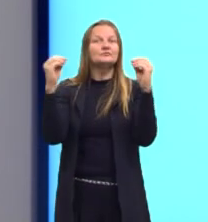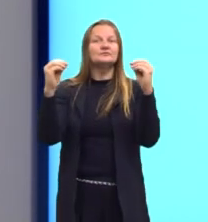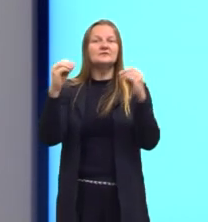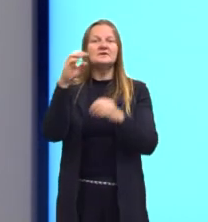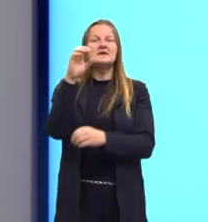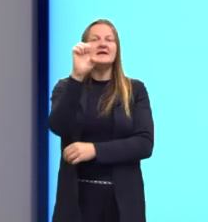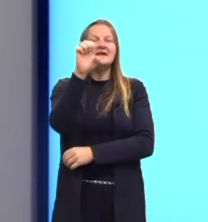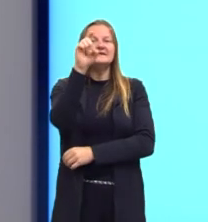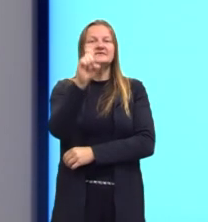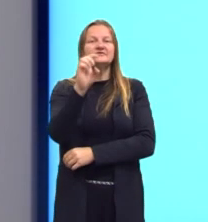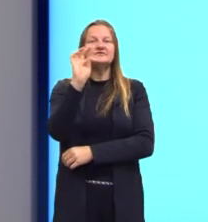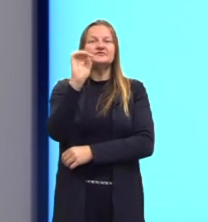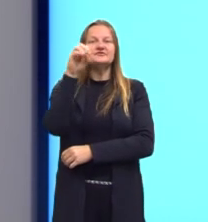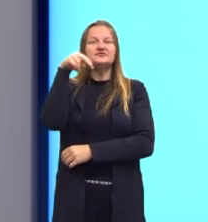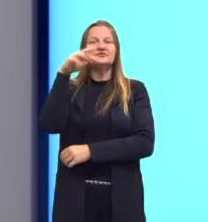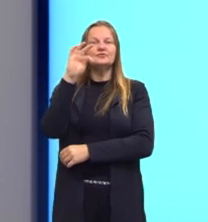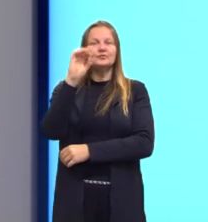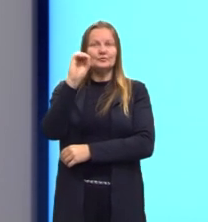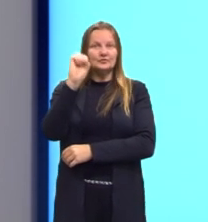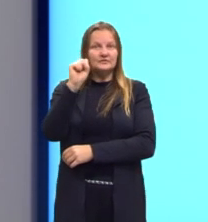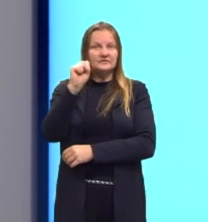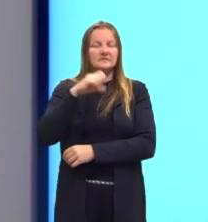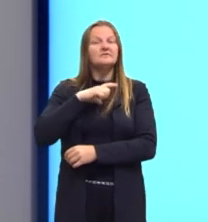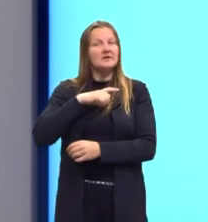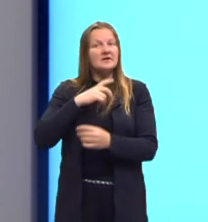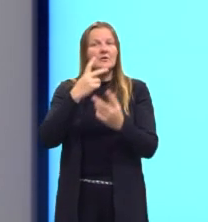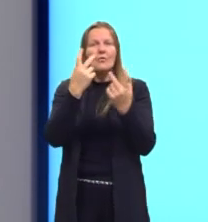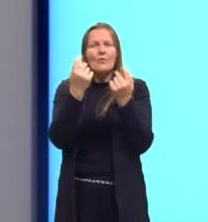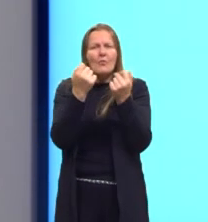ancestrais é uma forte evidência evolutiva